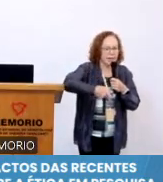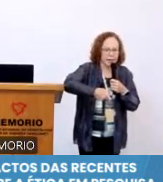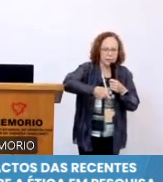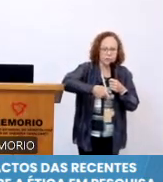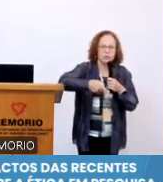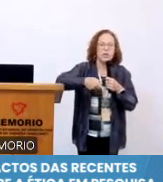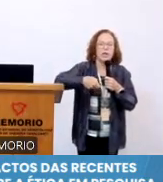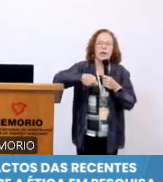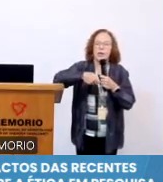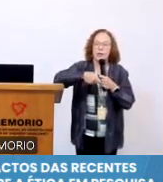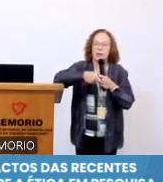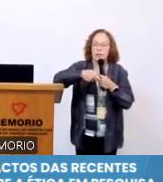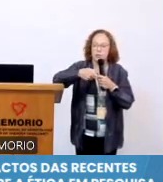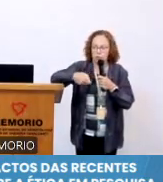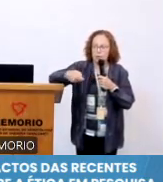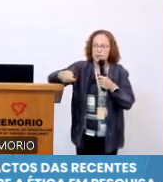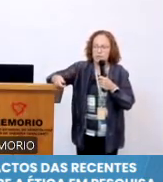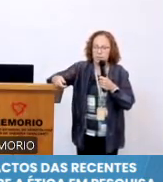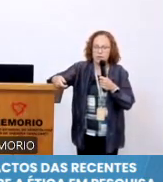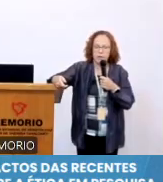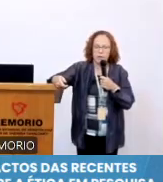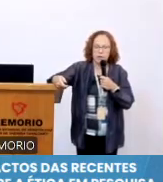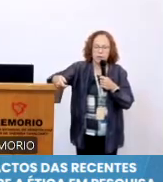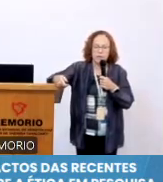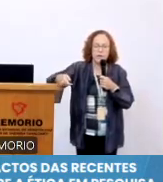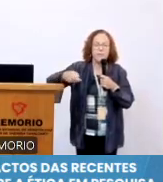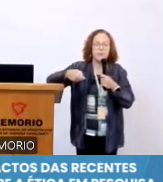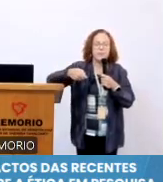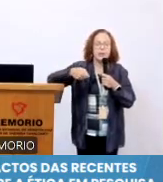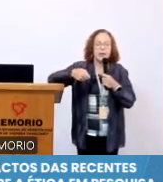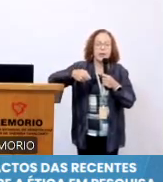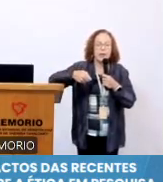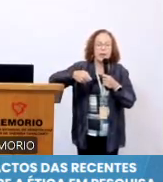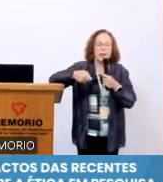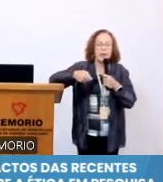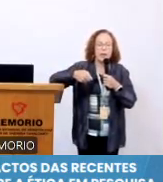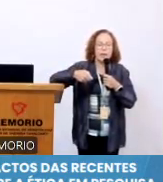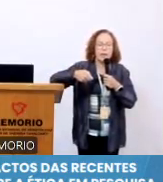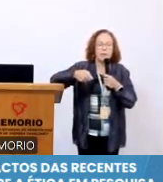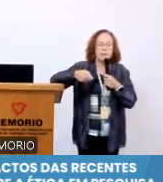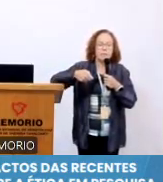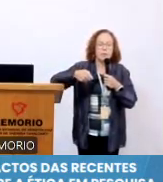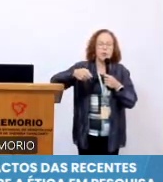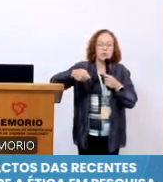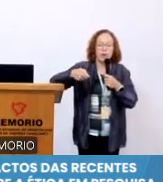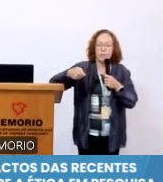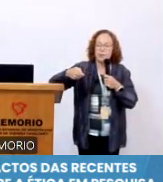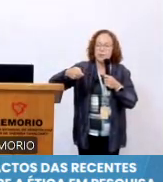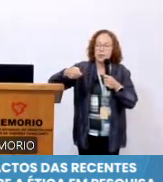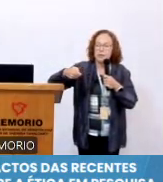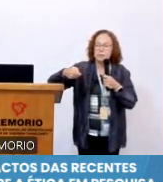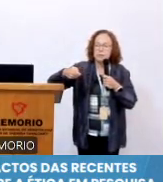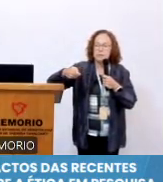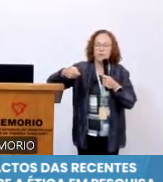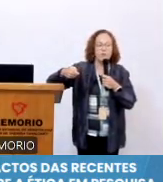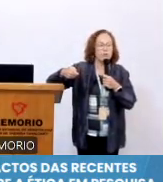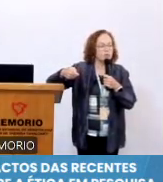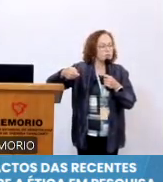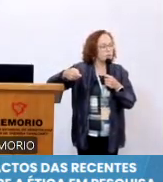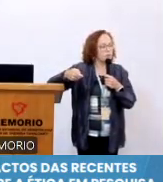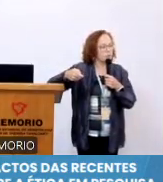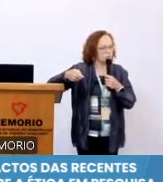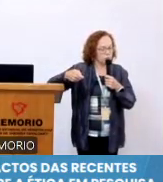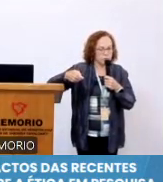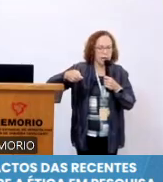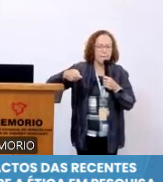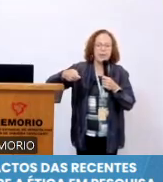receba dados dos participantes da pesquisa, é, o CEP não tem voz